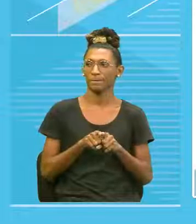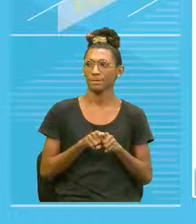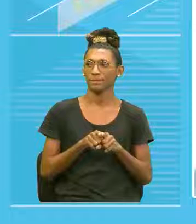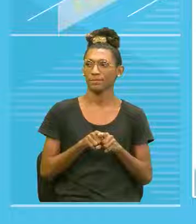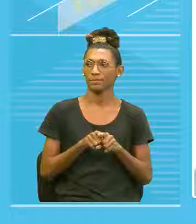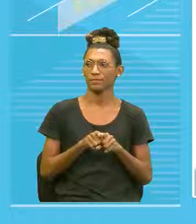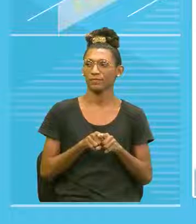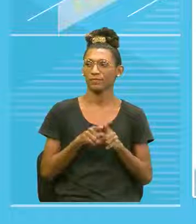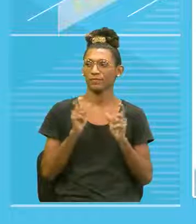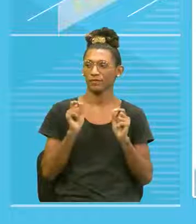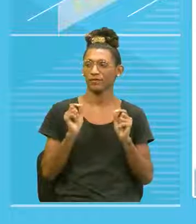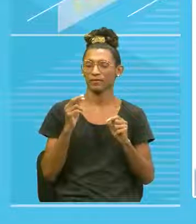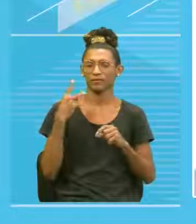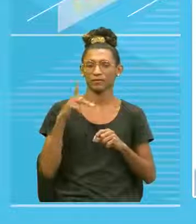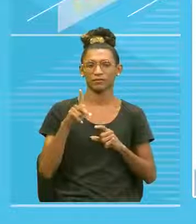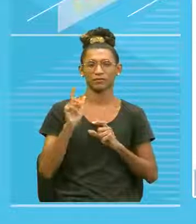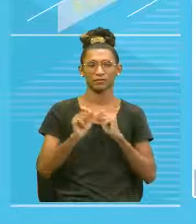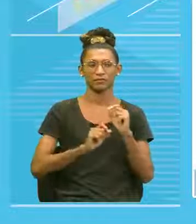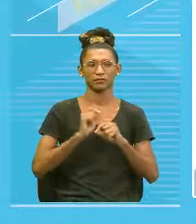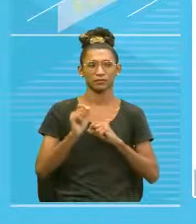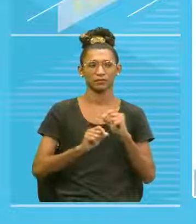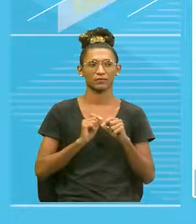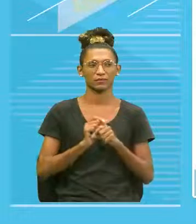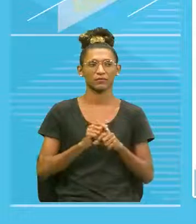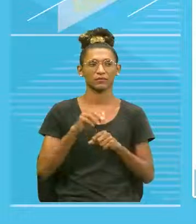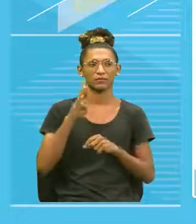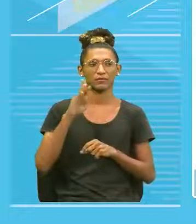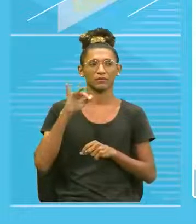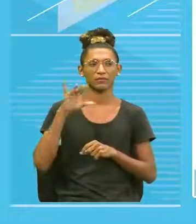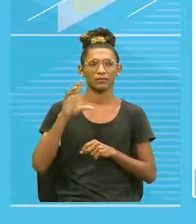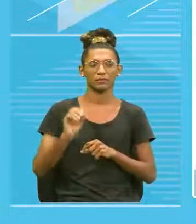e o que a sua biomassa